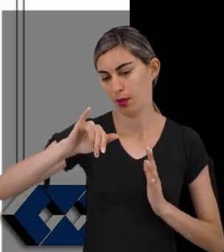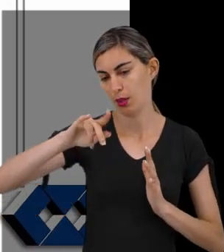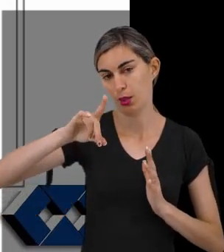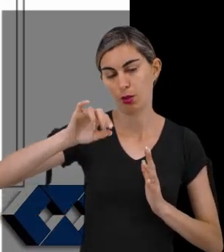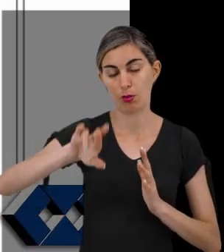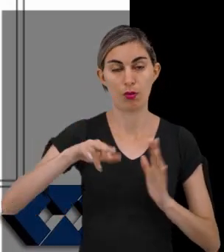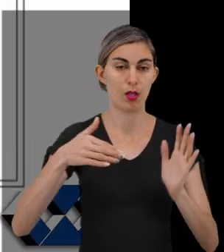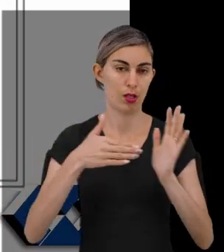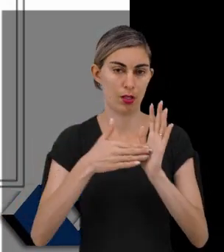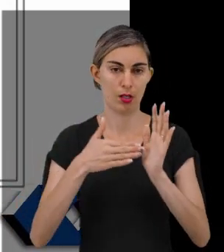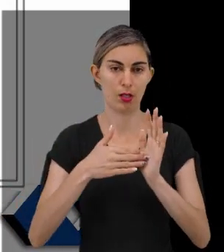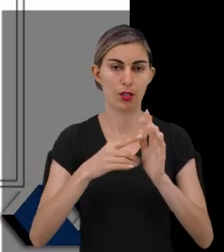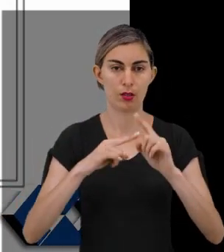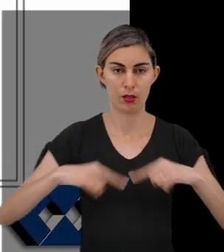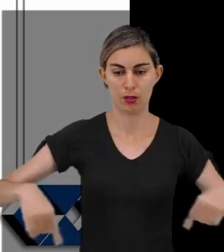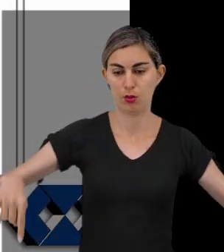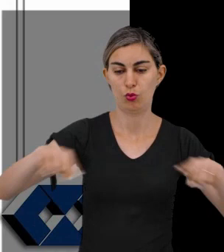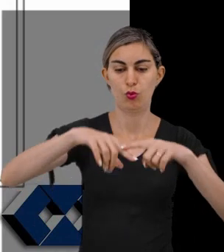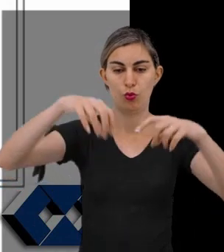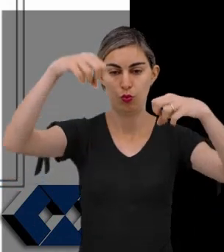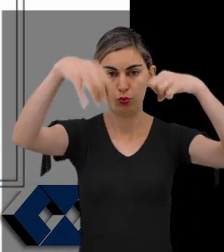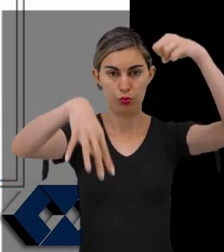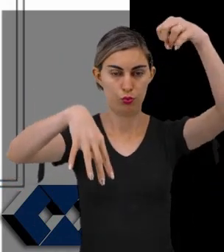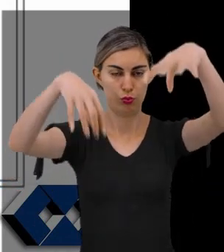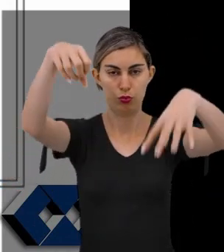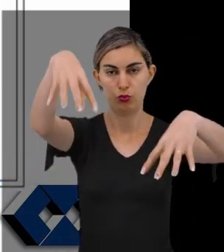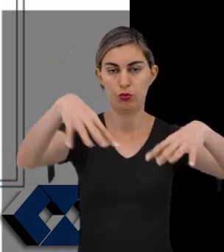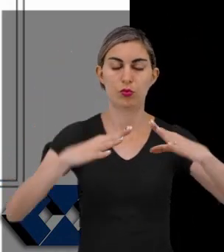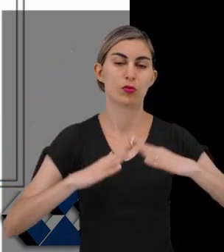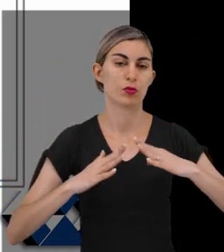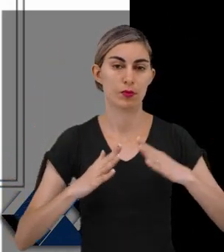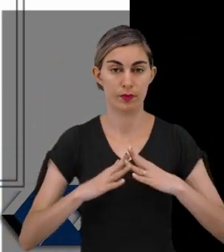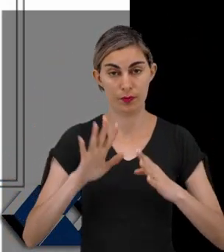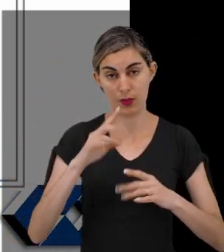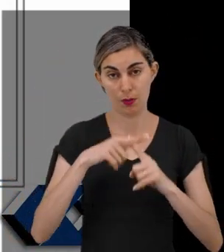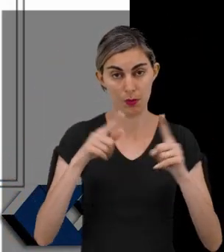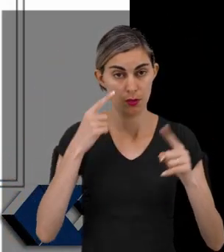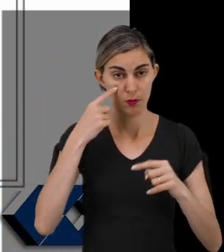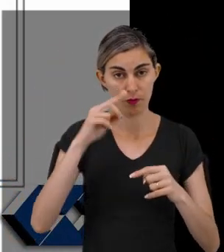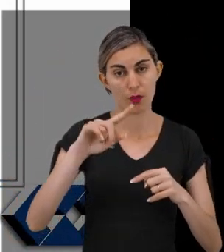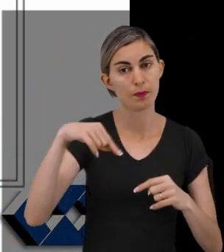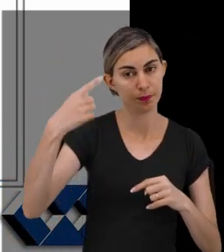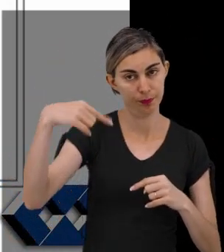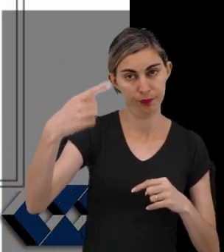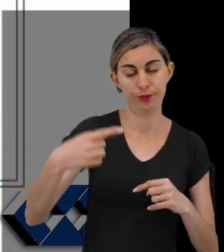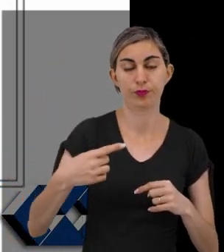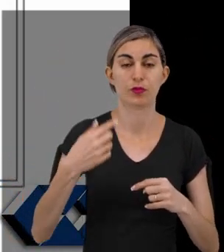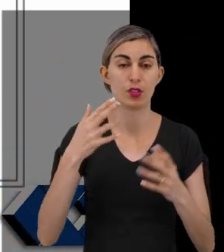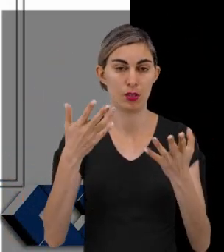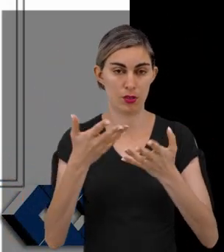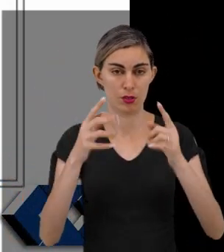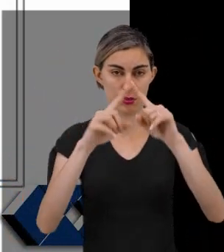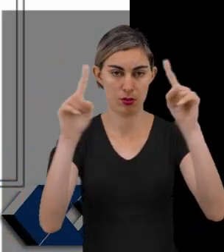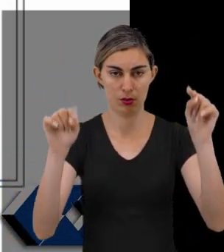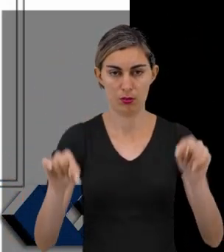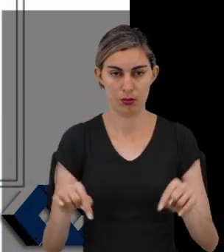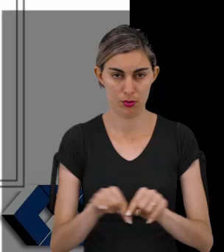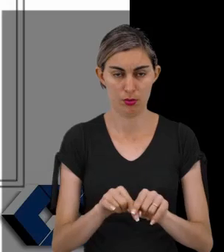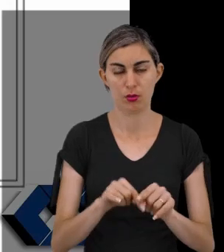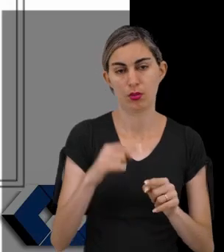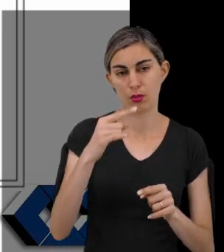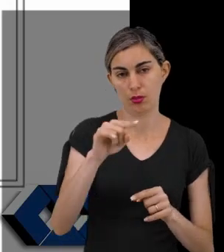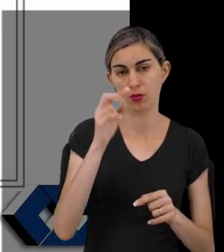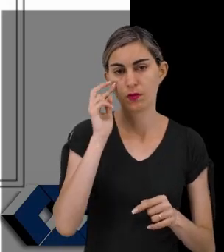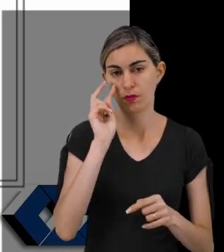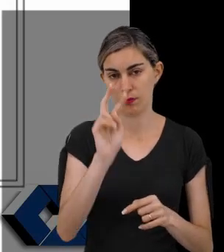que ele vem aqui para o quadro de luz da casa. Tá? Mas a gente vai ver isso um pouco mais na frente. Nesse caso aqui,